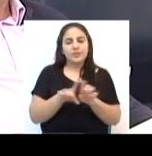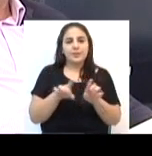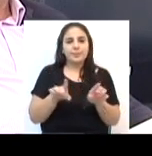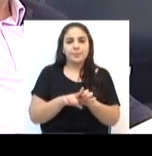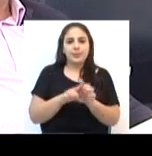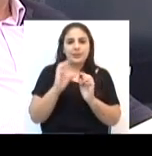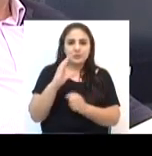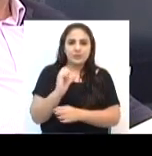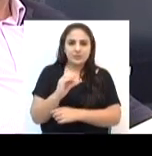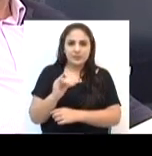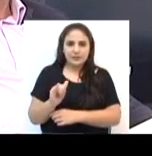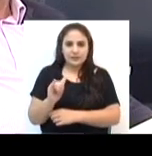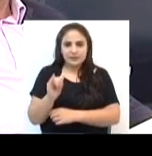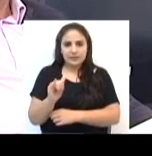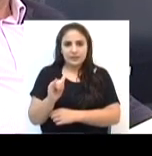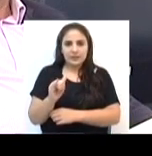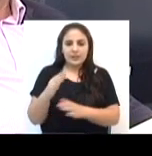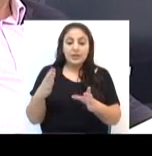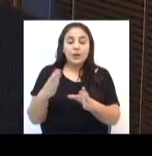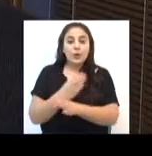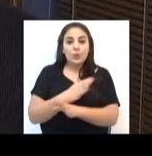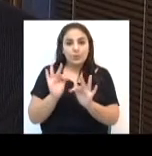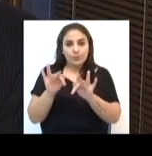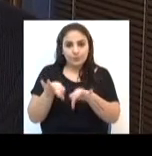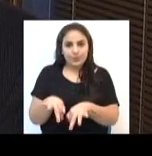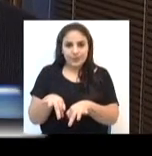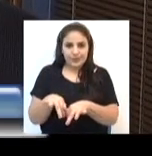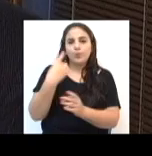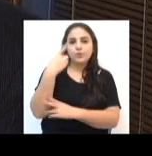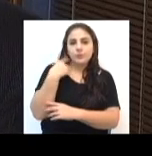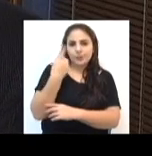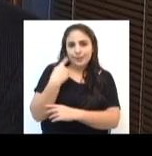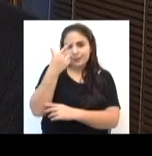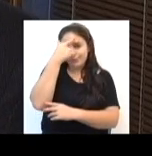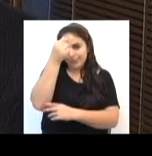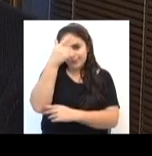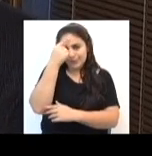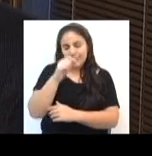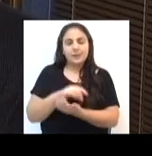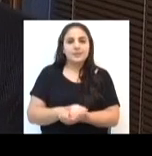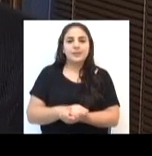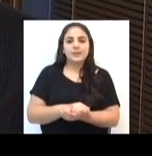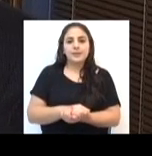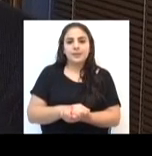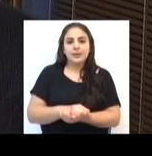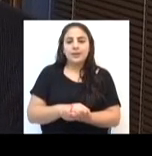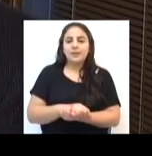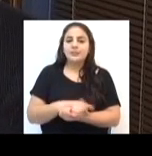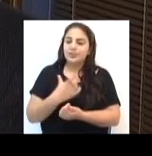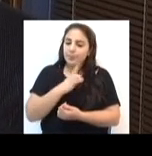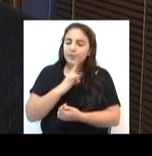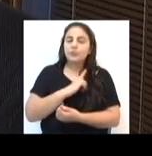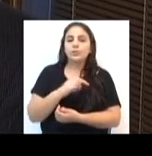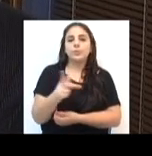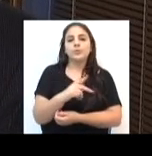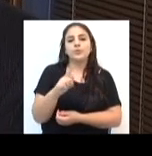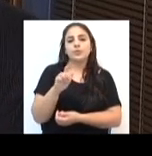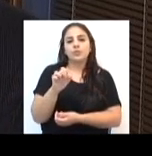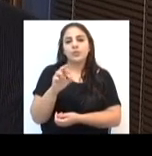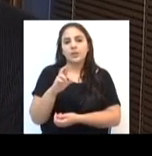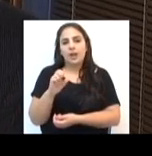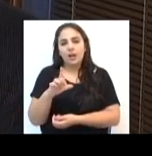Criança e Adolescente, e por óbvio com as políticas públicas voltadas mais também para a infância e a juventude, a